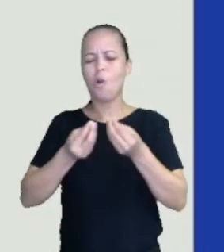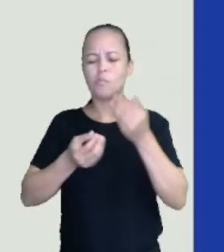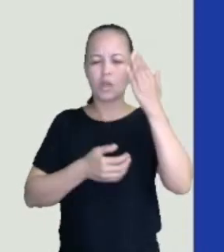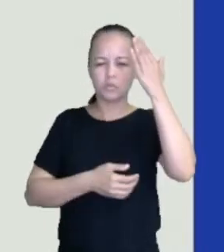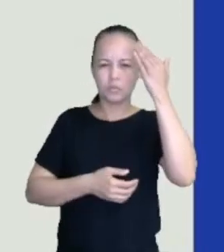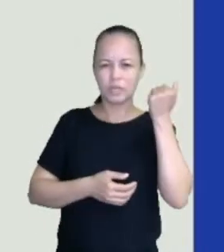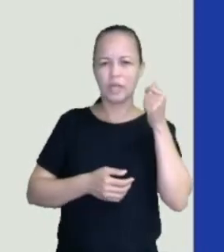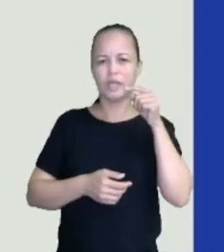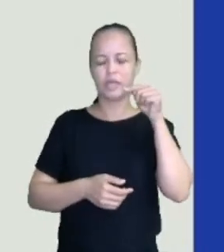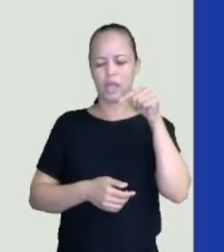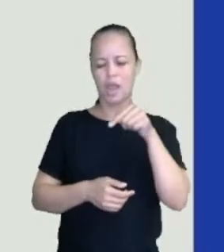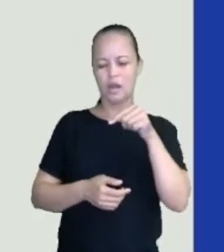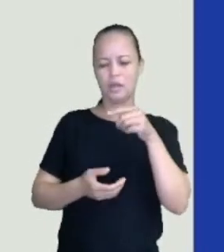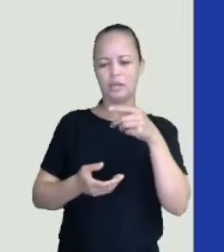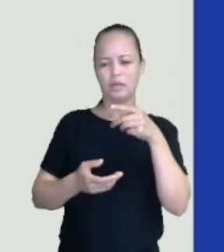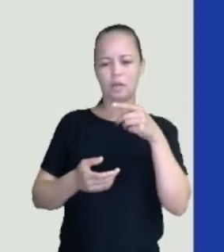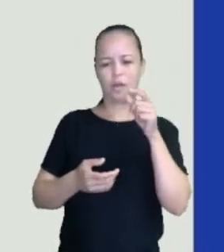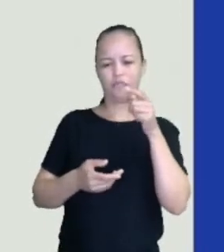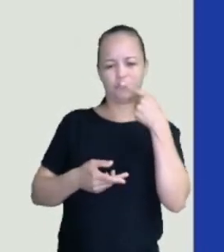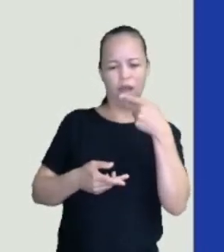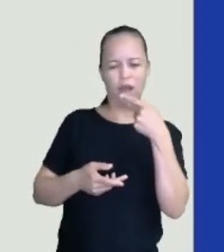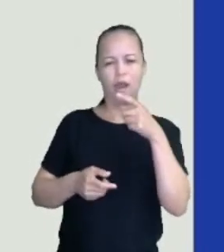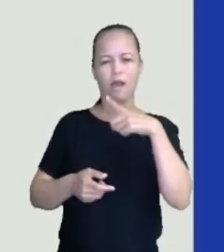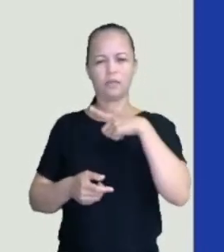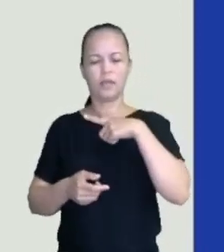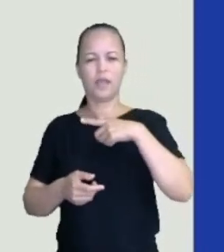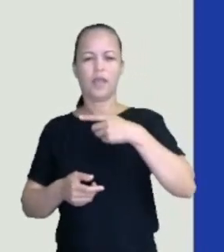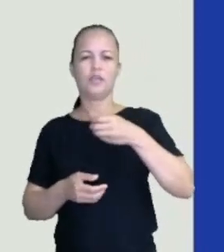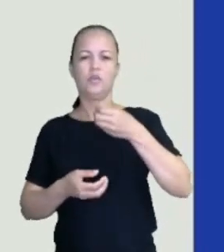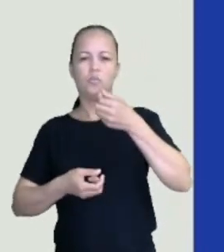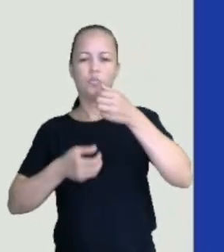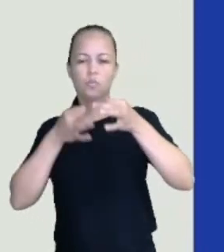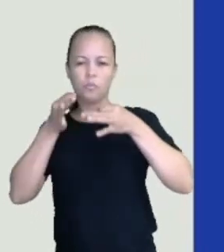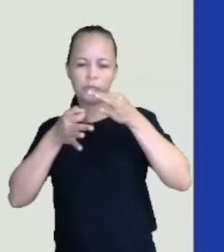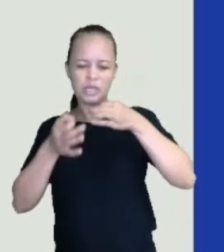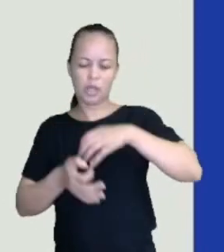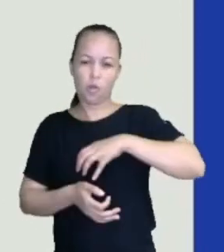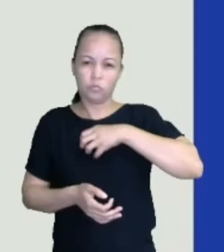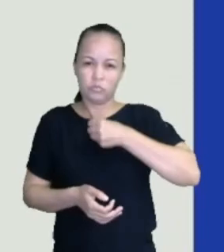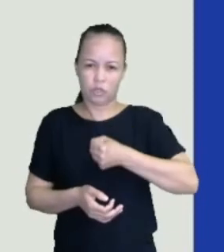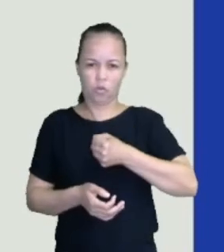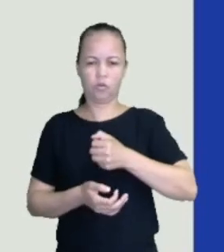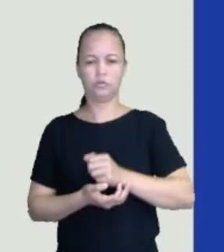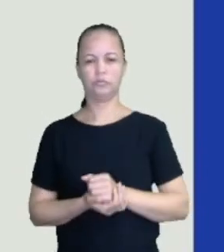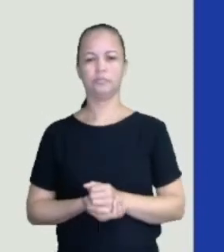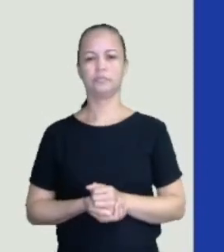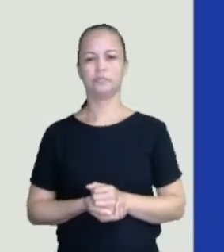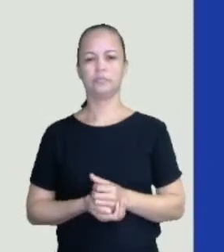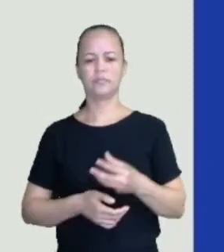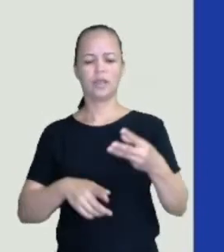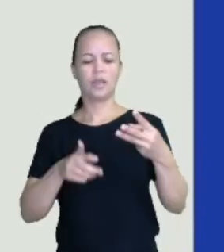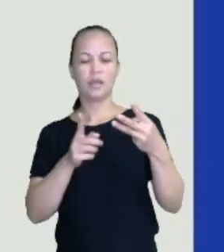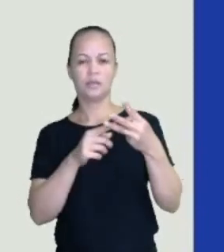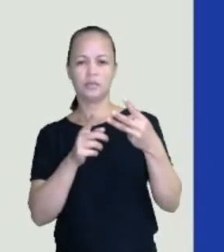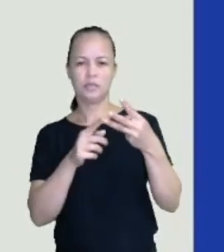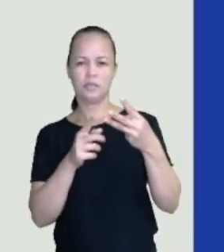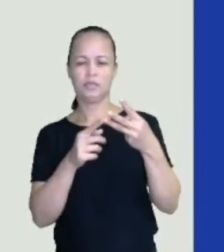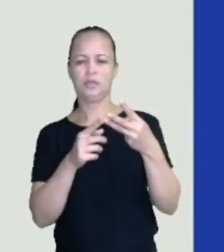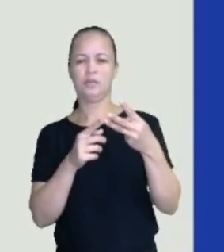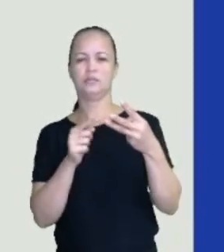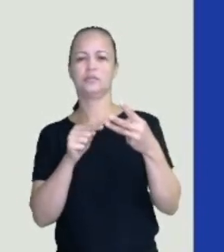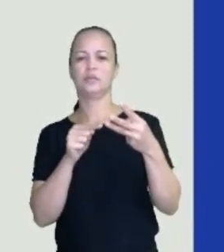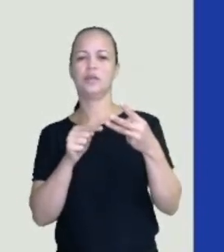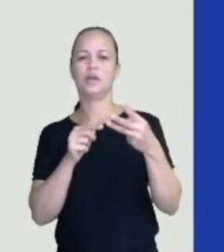que ali tem um discurso de ódio? E a terceira questão, qual cuidado devemos